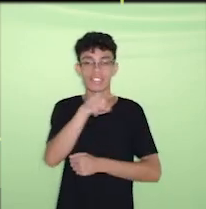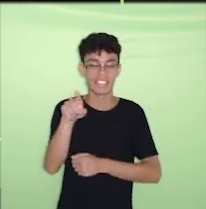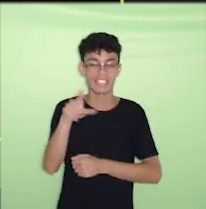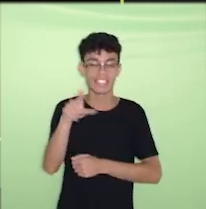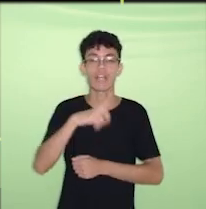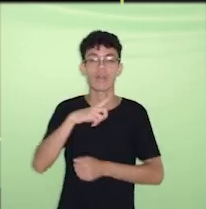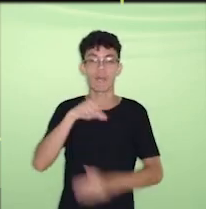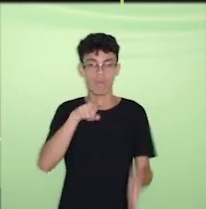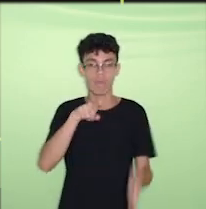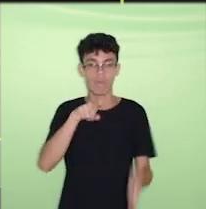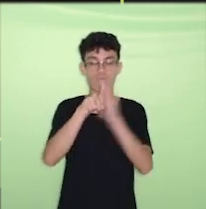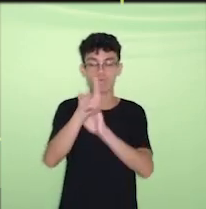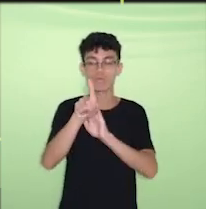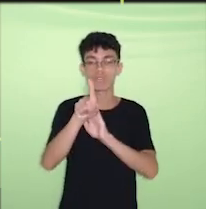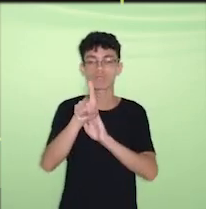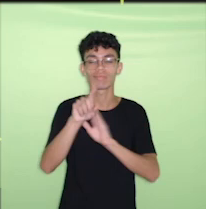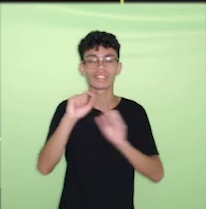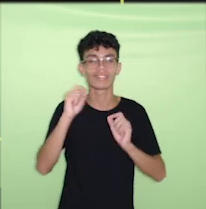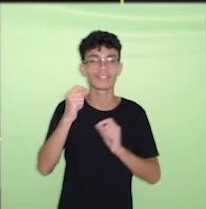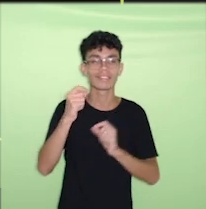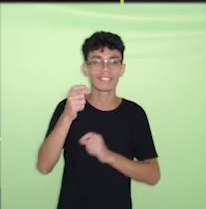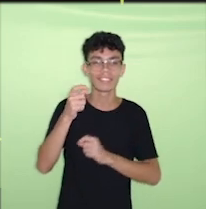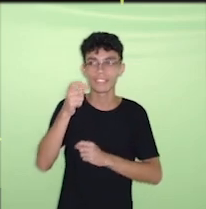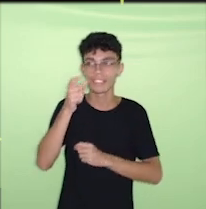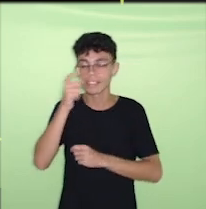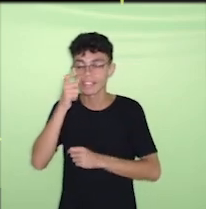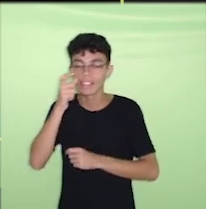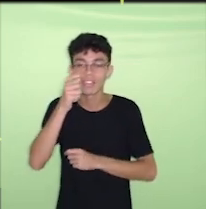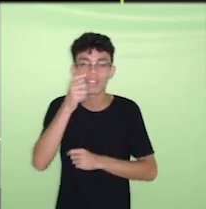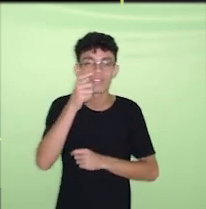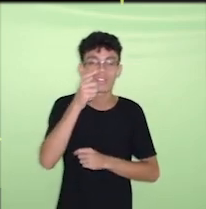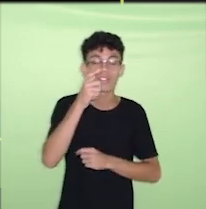alguma pergunta, enfim, alguma curiosidade, alguma